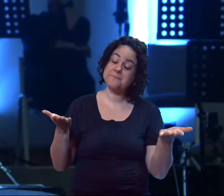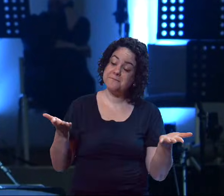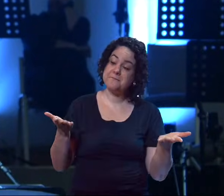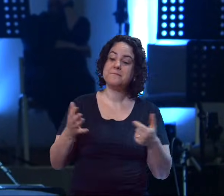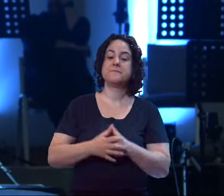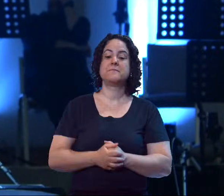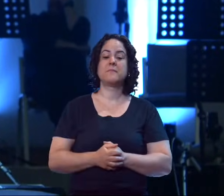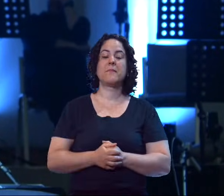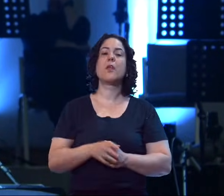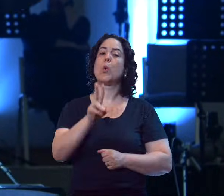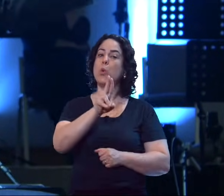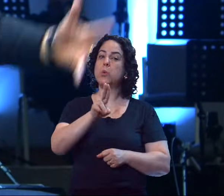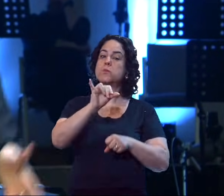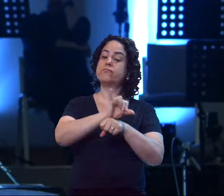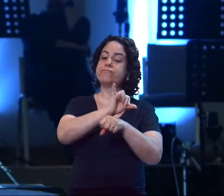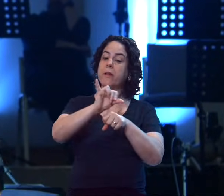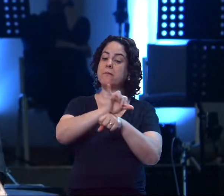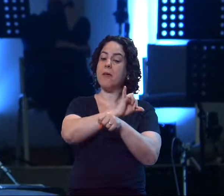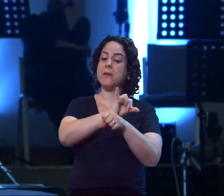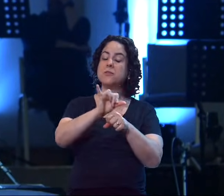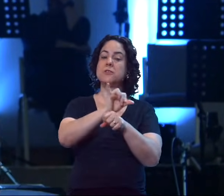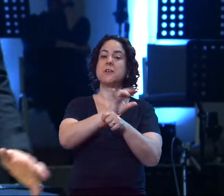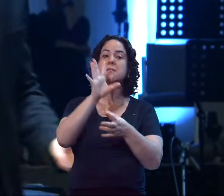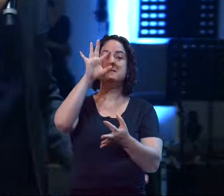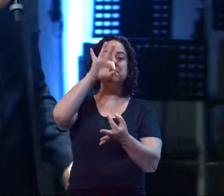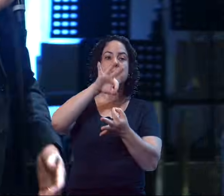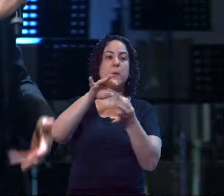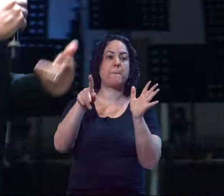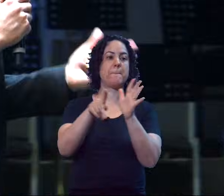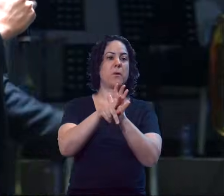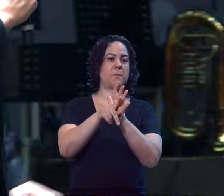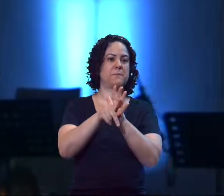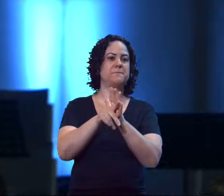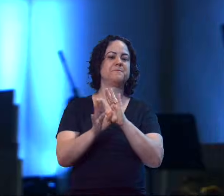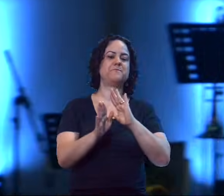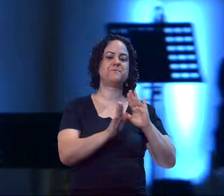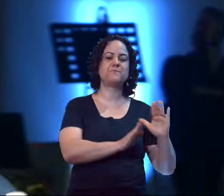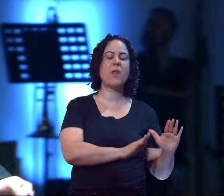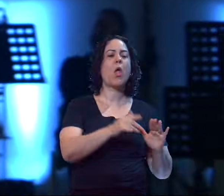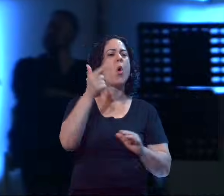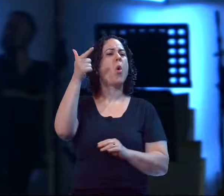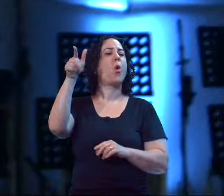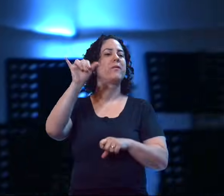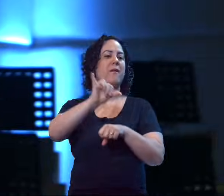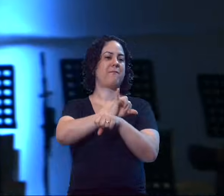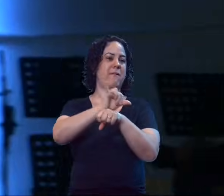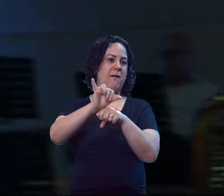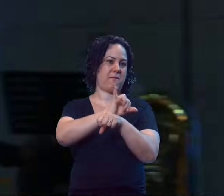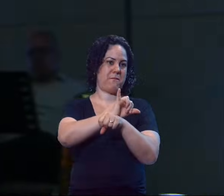Use as ferramentas espirituais. Quer ver outra ferramenta que eu não sei se você conhece?